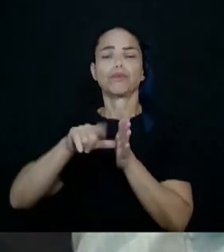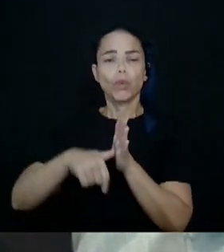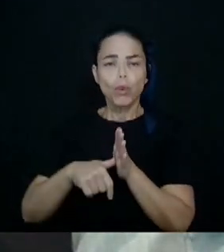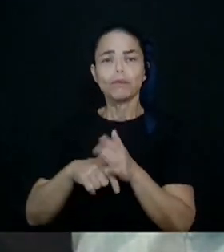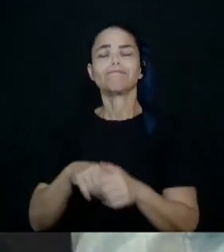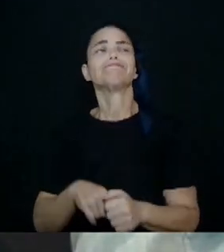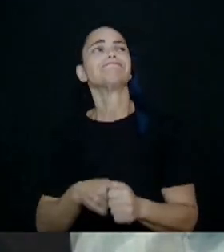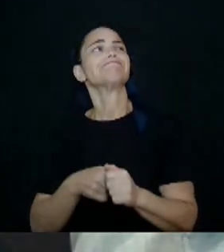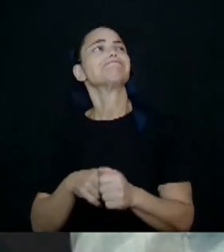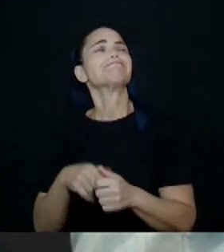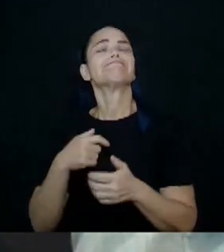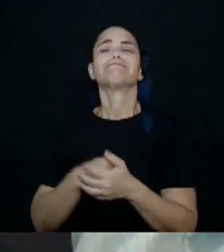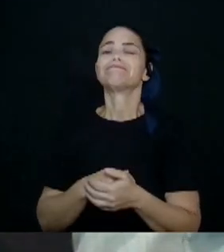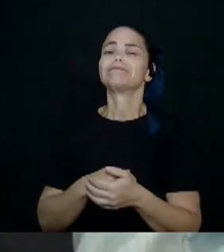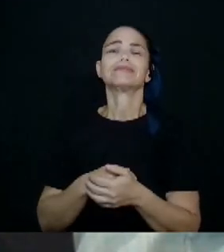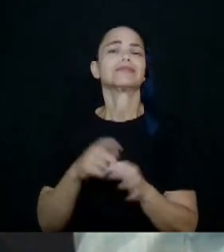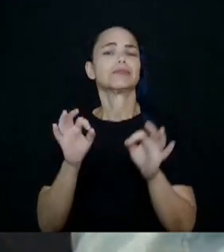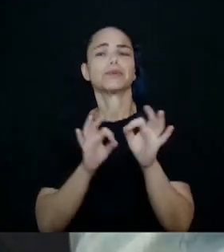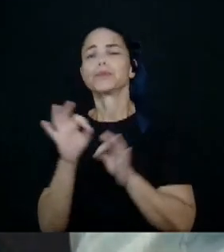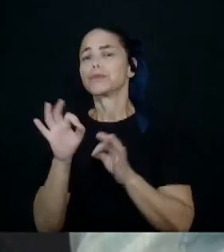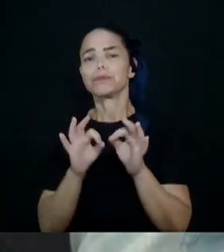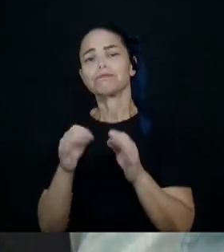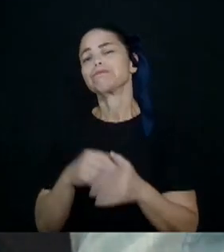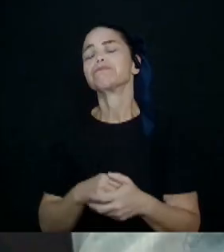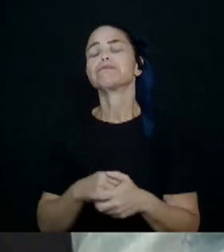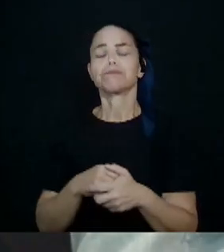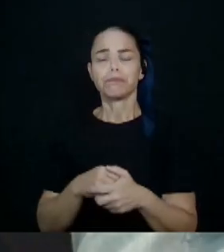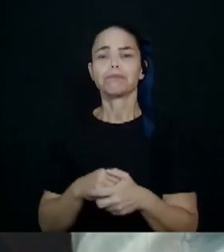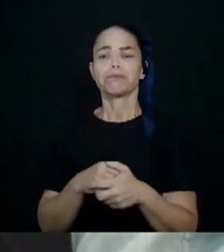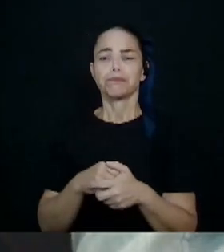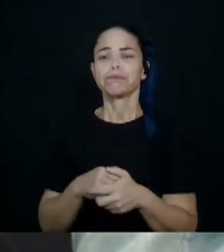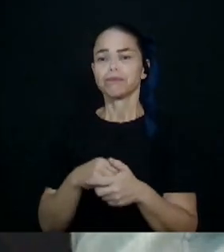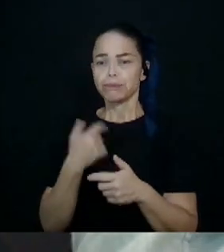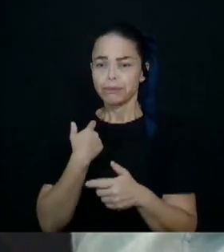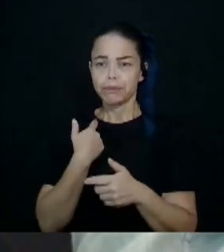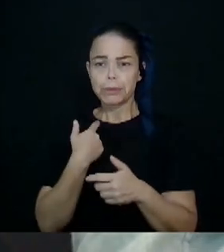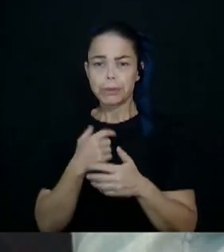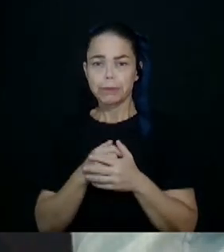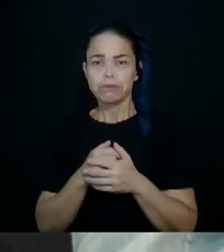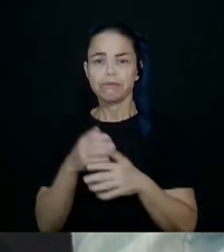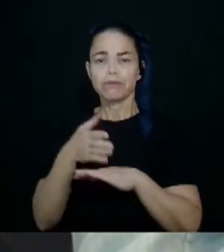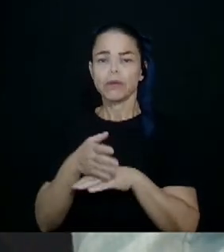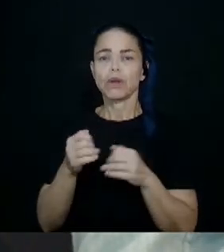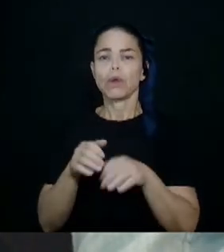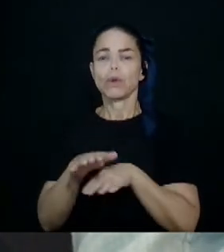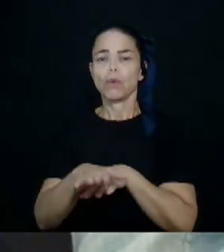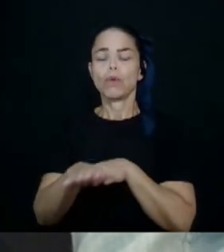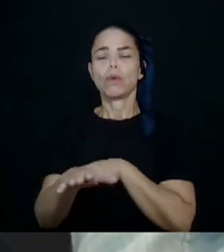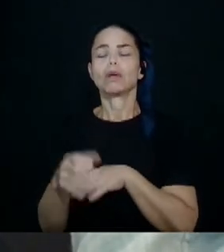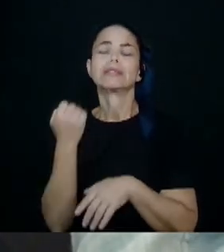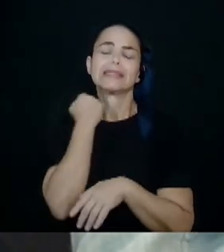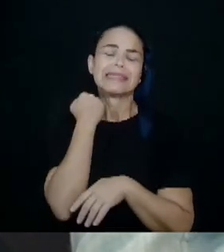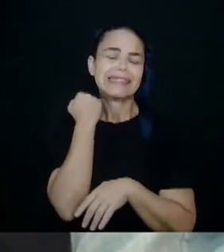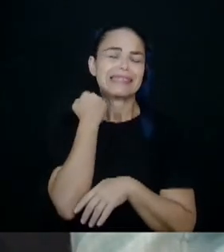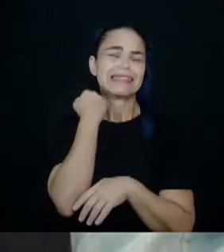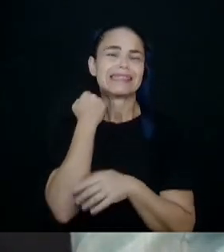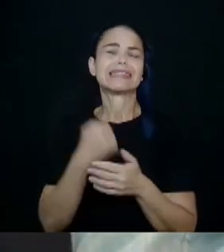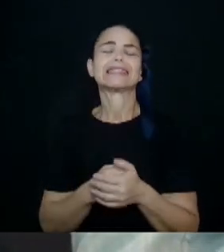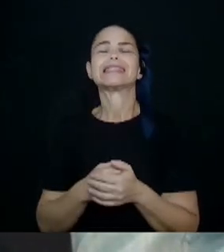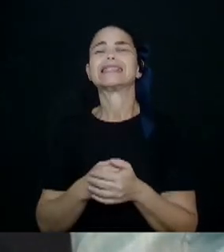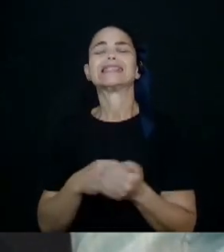saio da minha casa sem planejamento e já entro no trânsito estressada. E aí